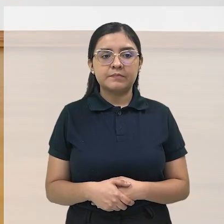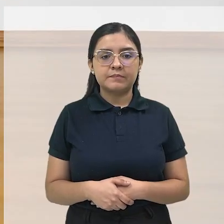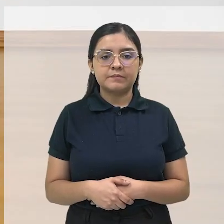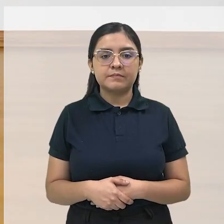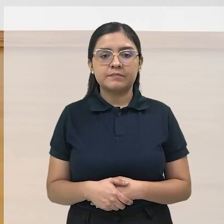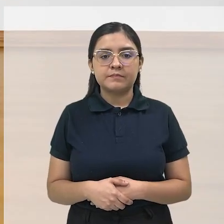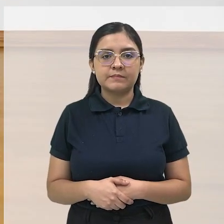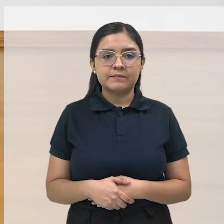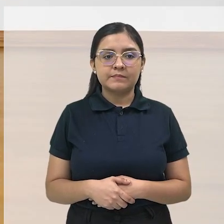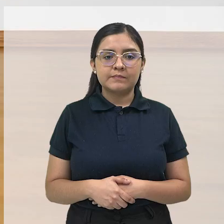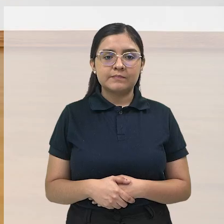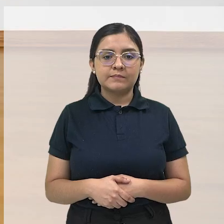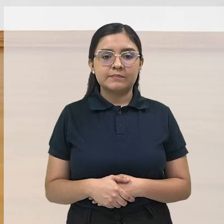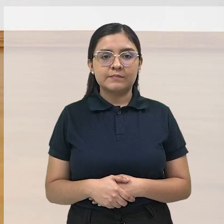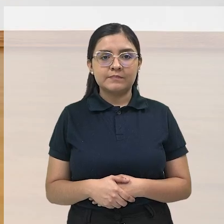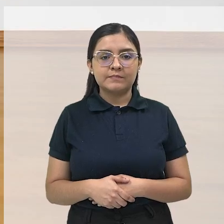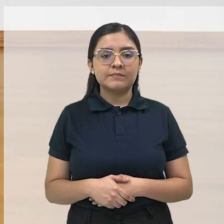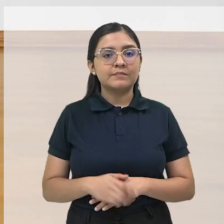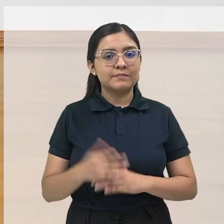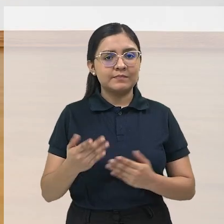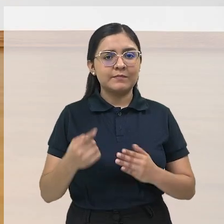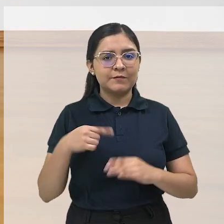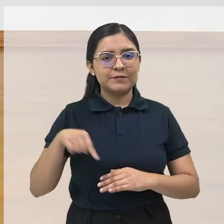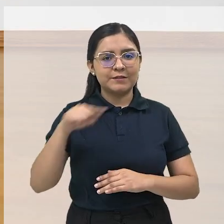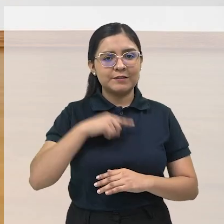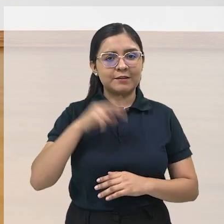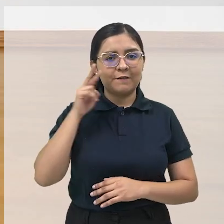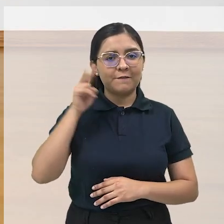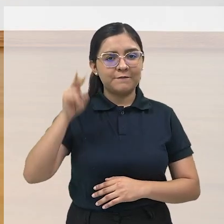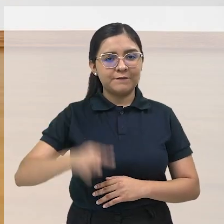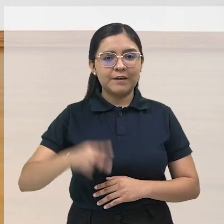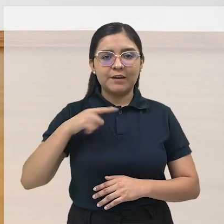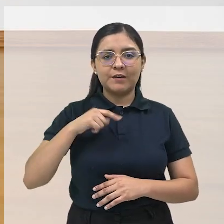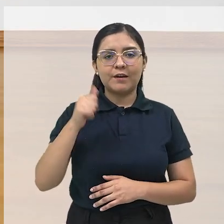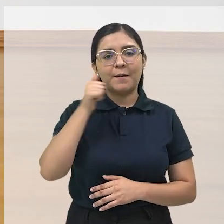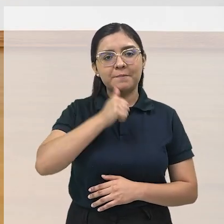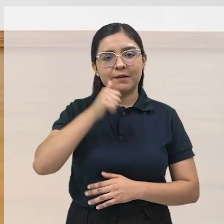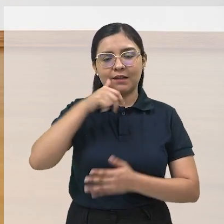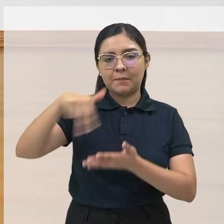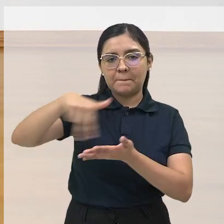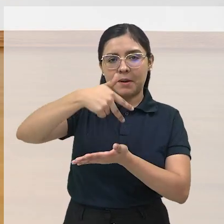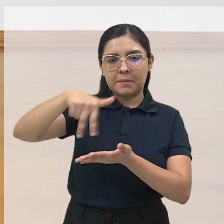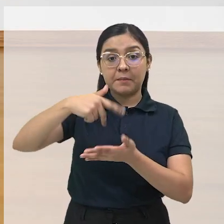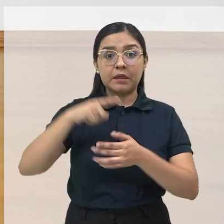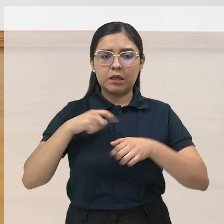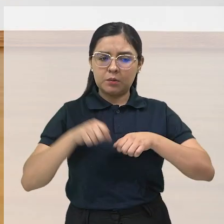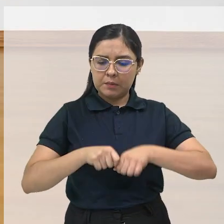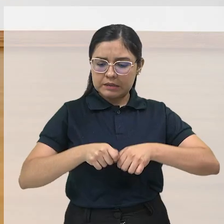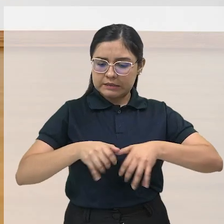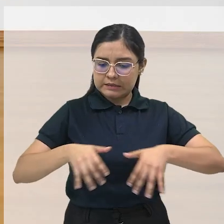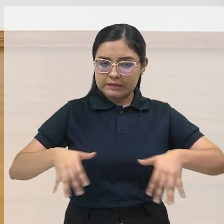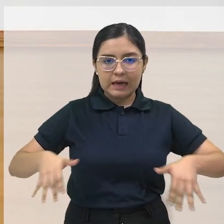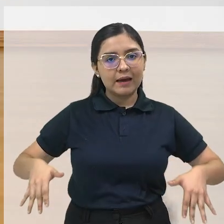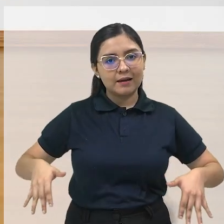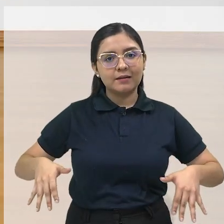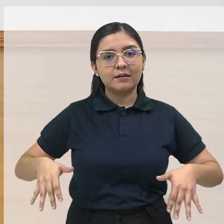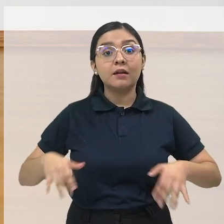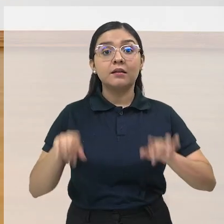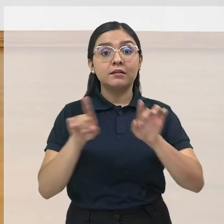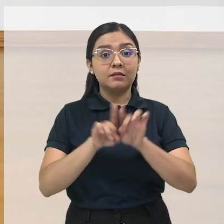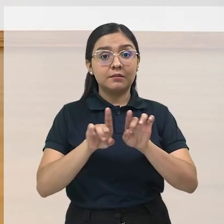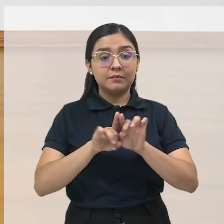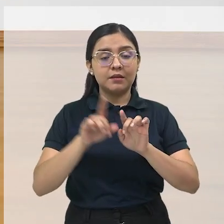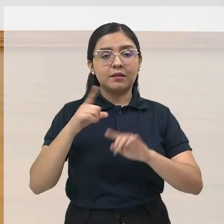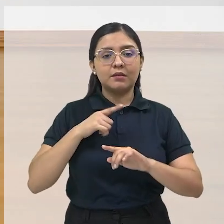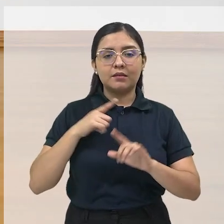Vocês viram a nossa bailarina representando ali alguns dos movimentos do carimbó, que tem uma saia muito rodada.